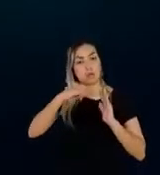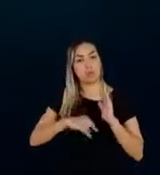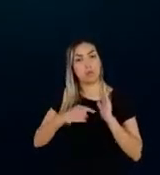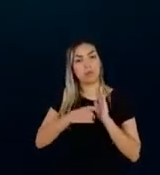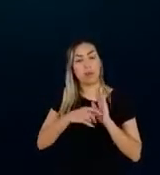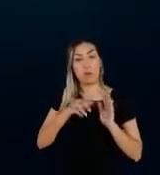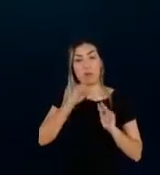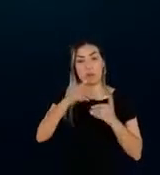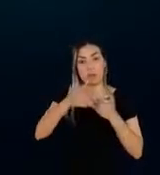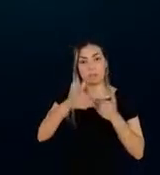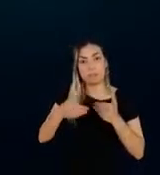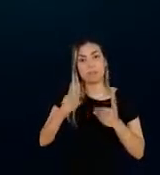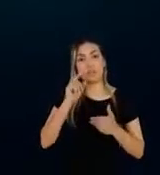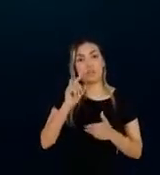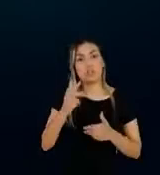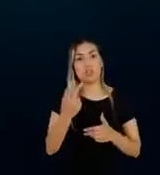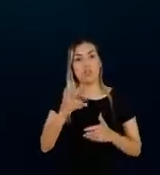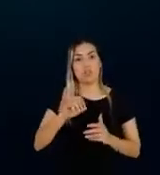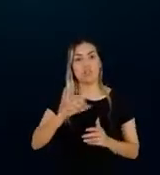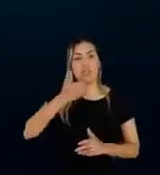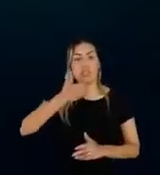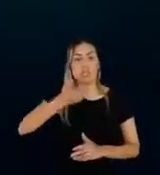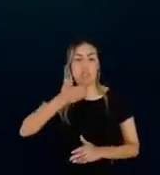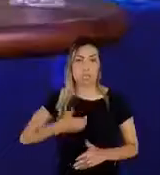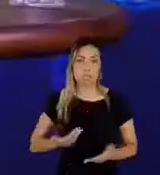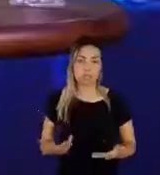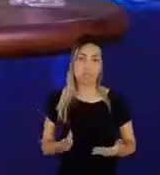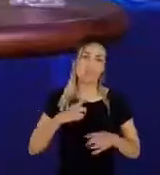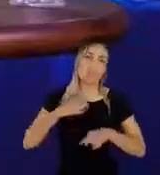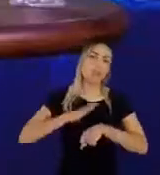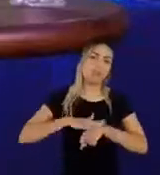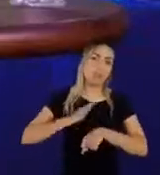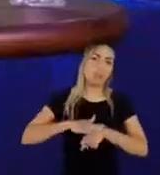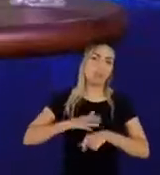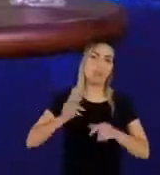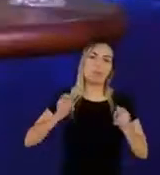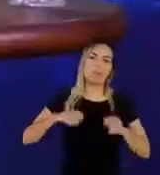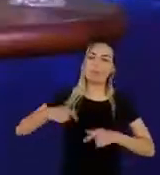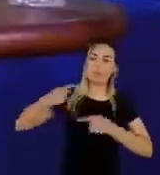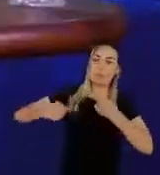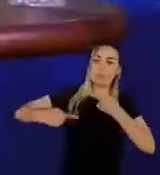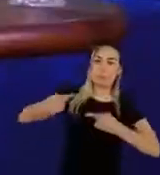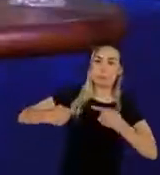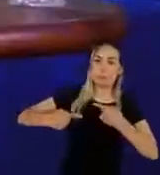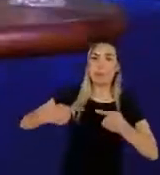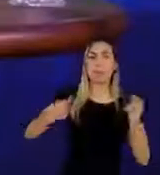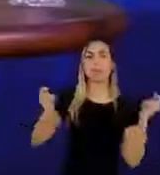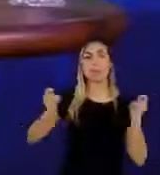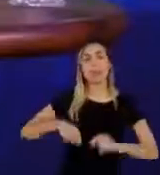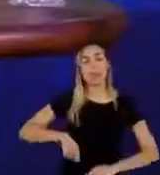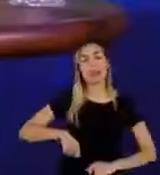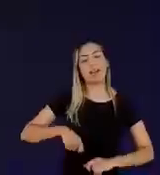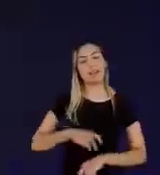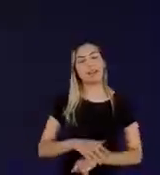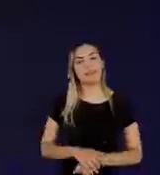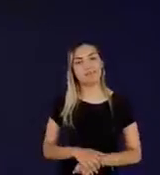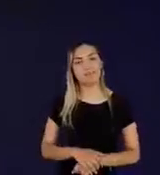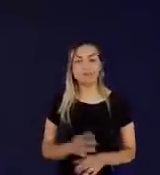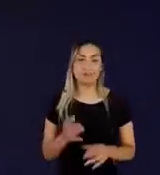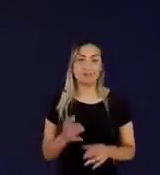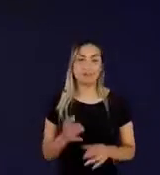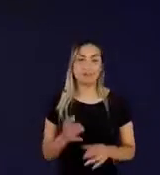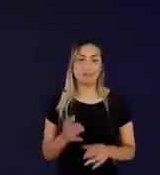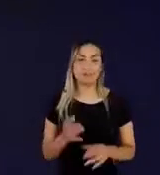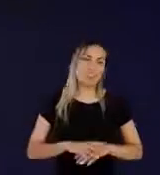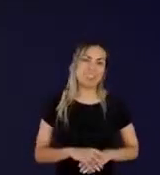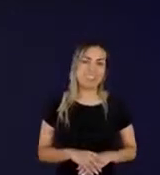até 20 de dezembro. Então, temos tempo ainda para o debate e para a participação. É isso.